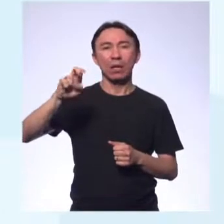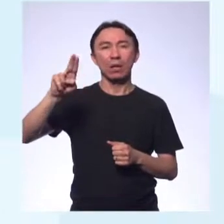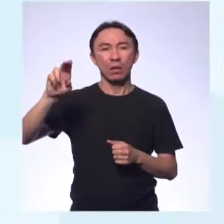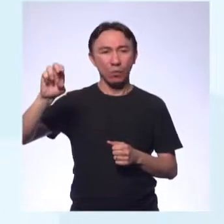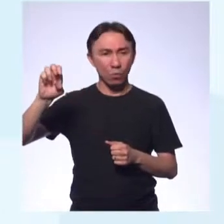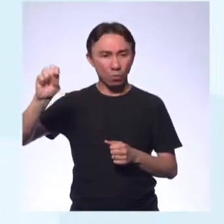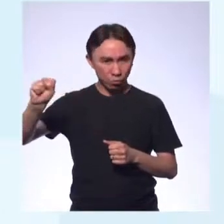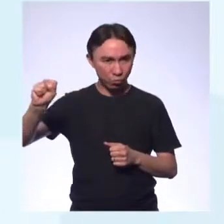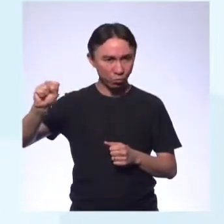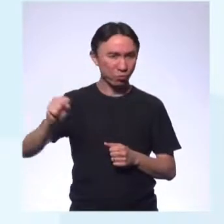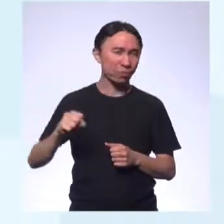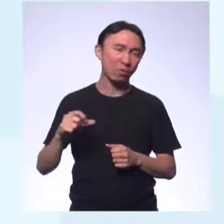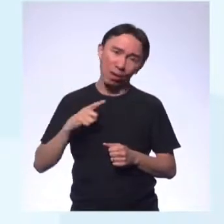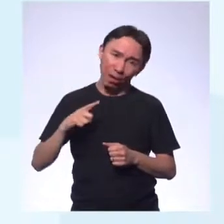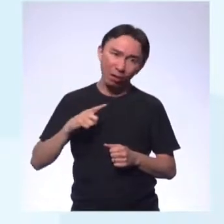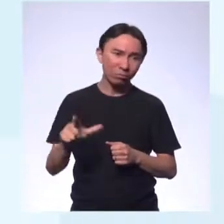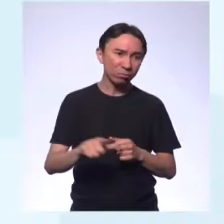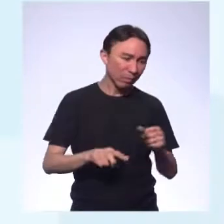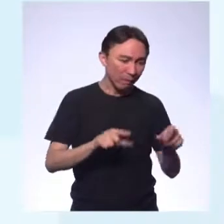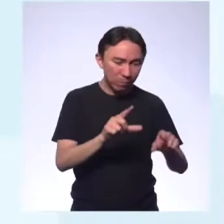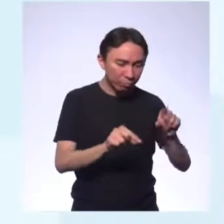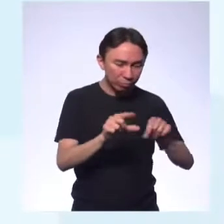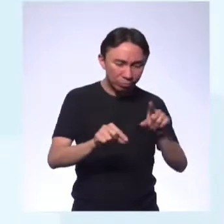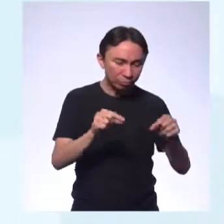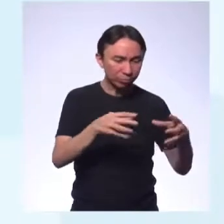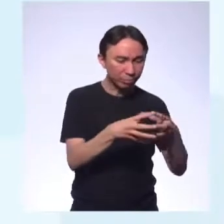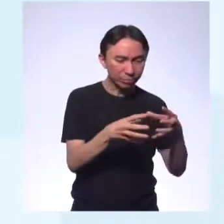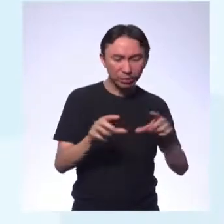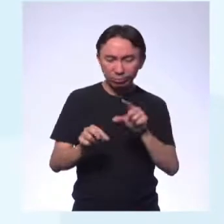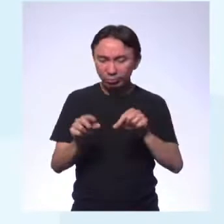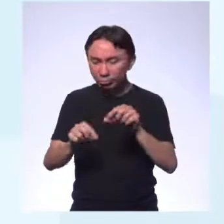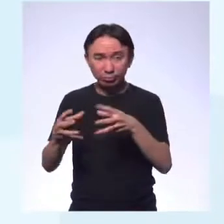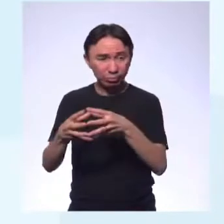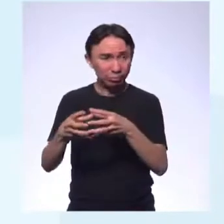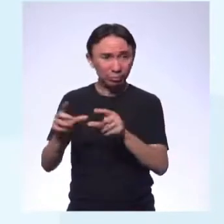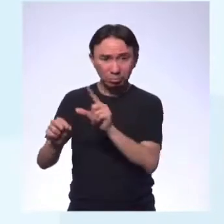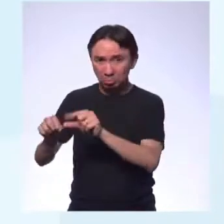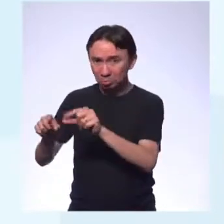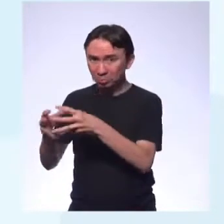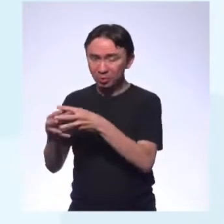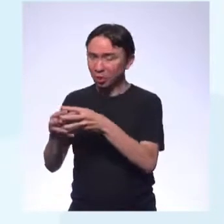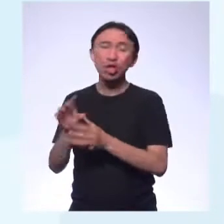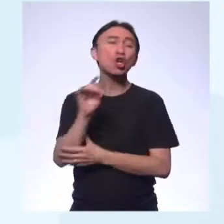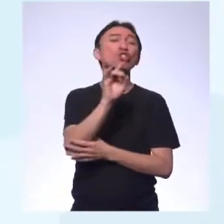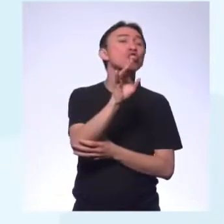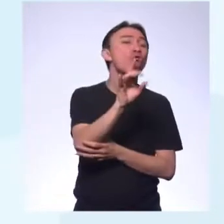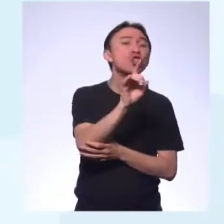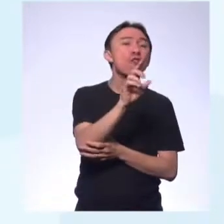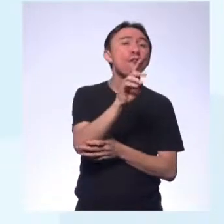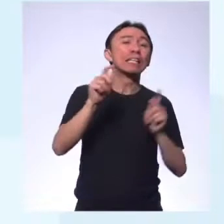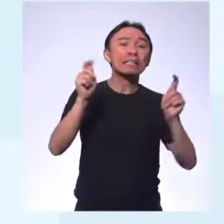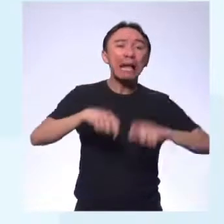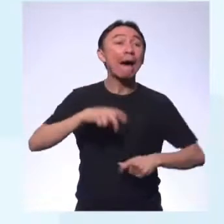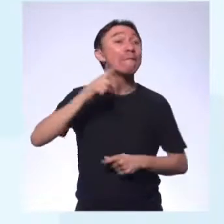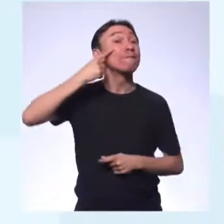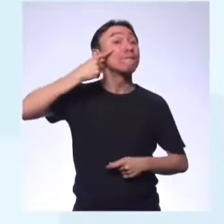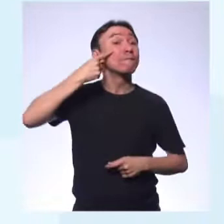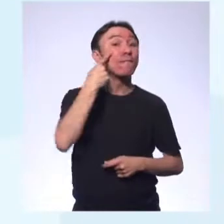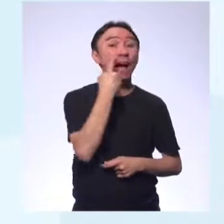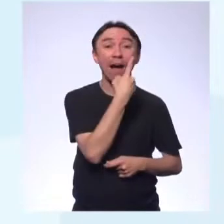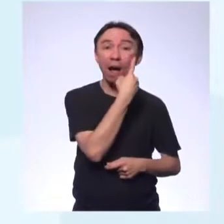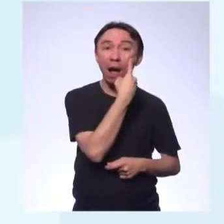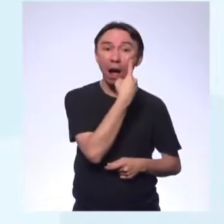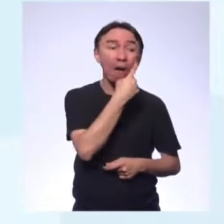também, né, foi baseado ali apenas nos caracteres externos, né, no que era ali